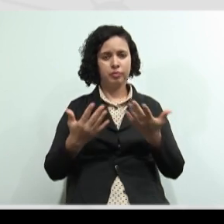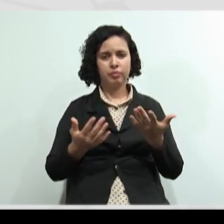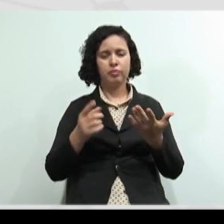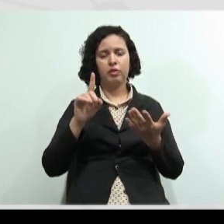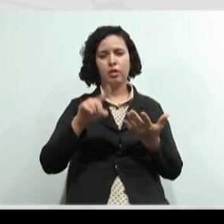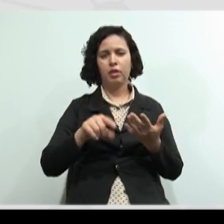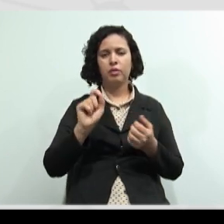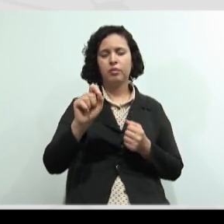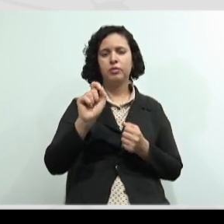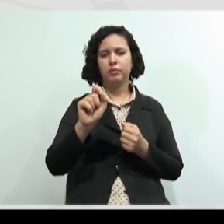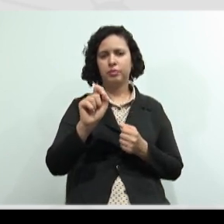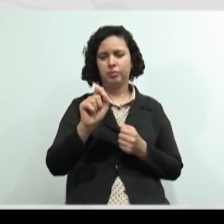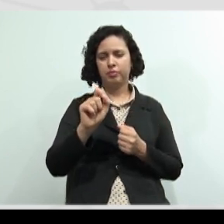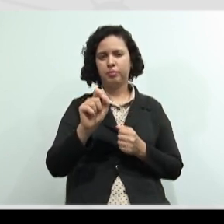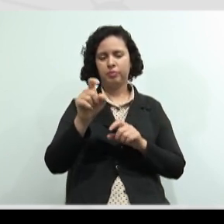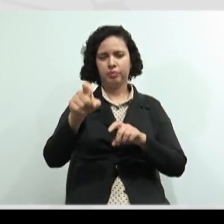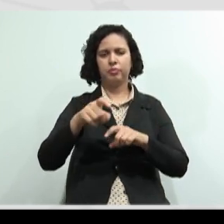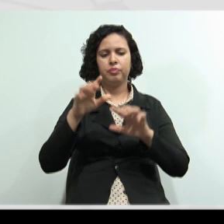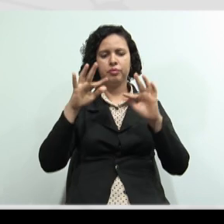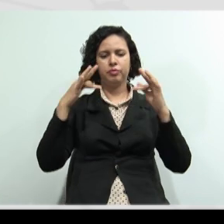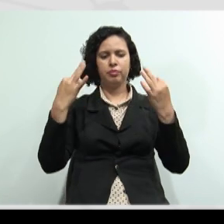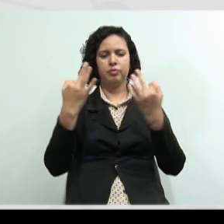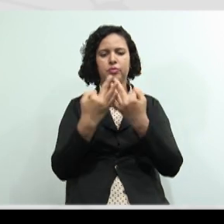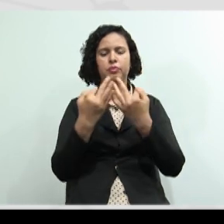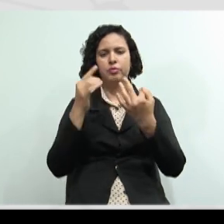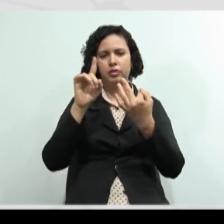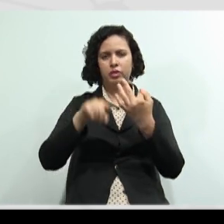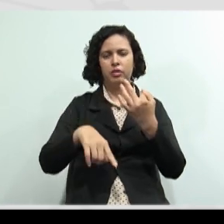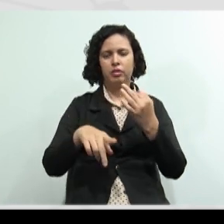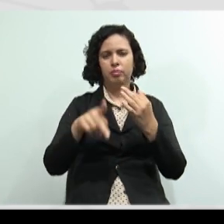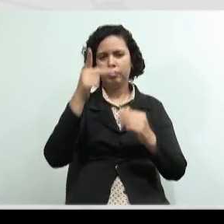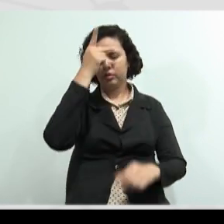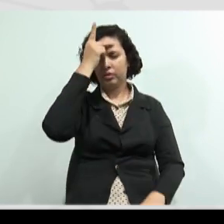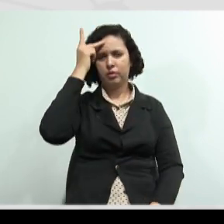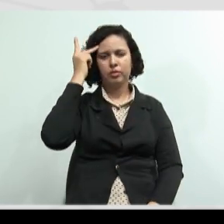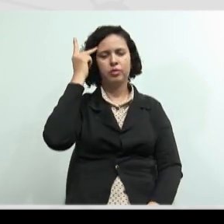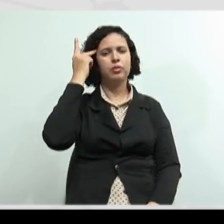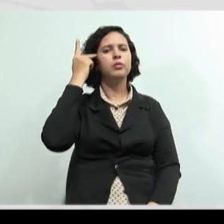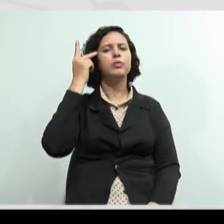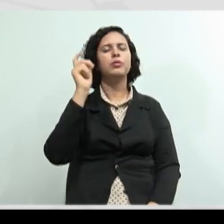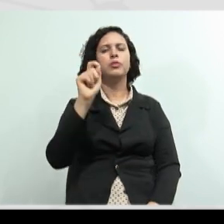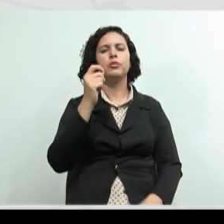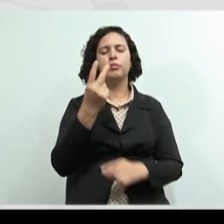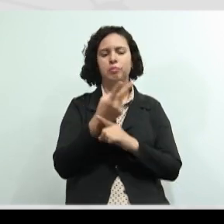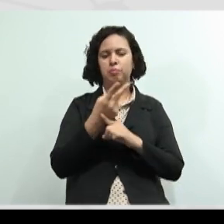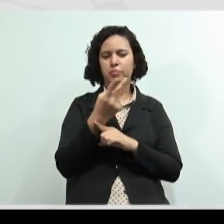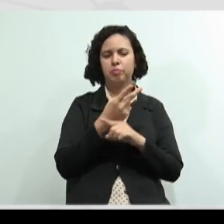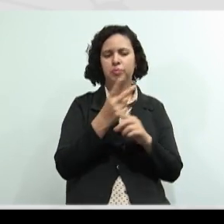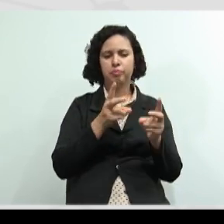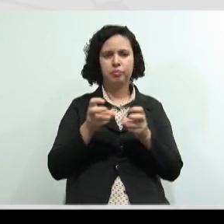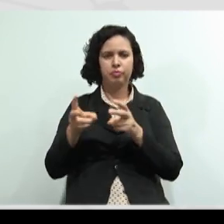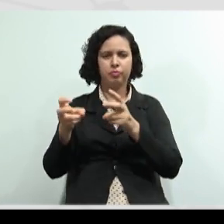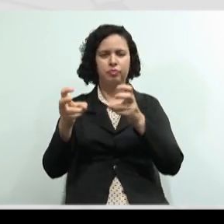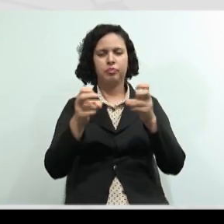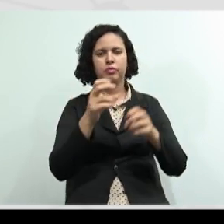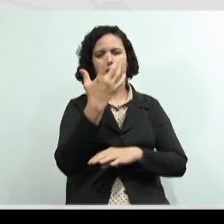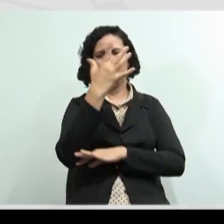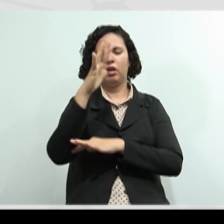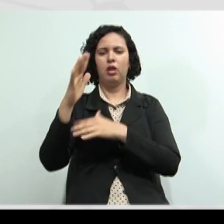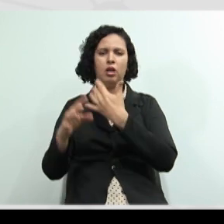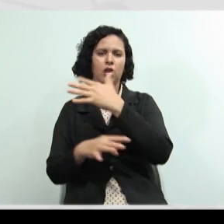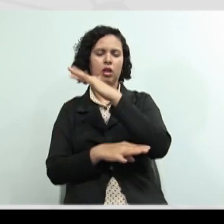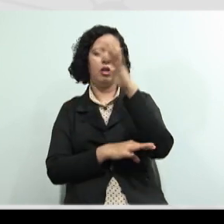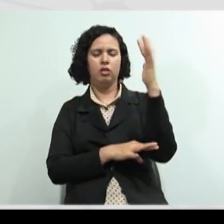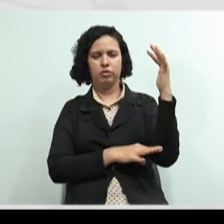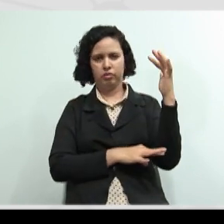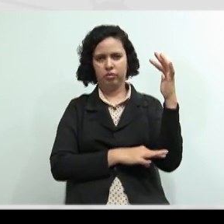os silvicultores, as pessoas que vão explorar a selva. Por exemplo, quem vai fazer extração, né, extrativismo